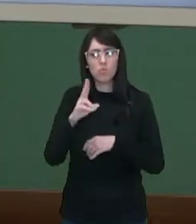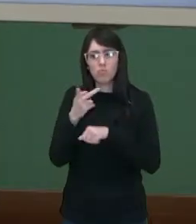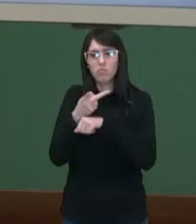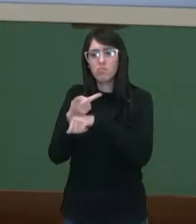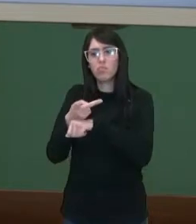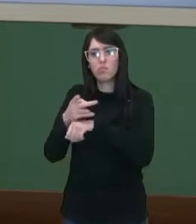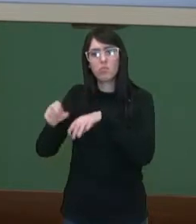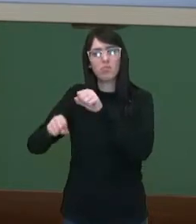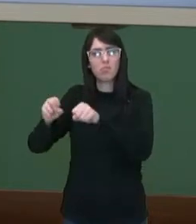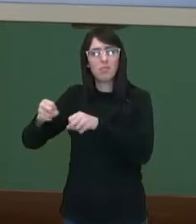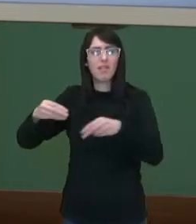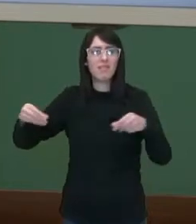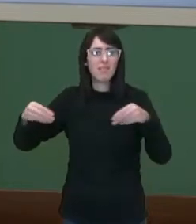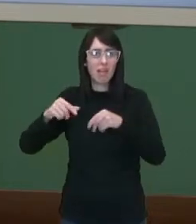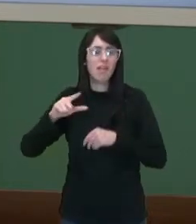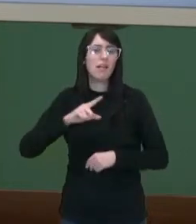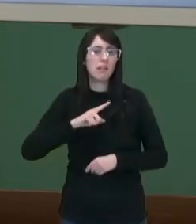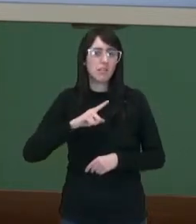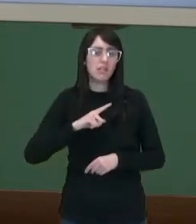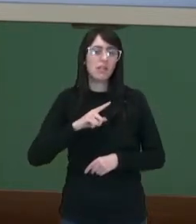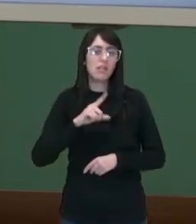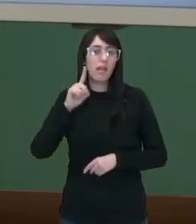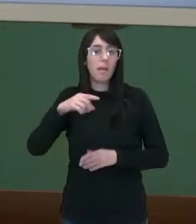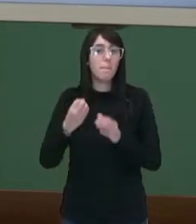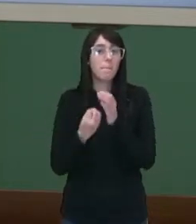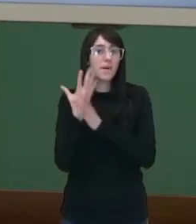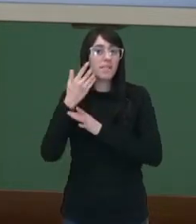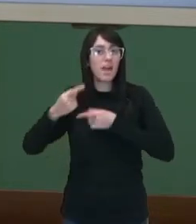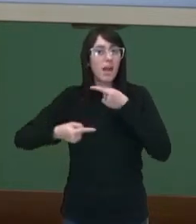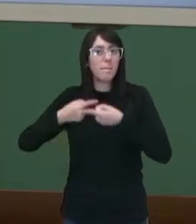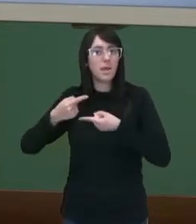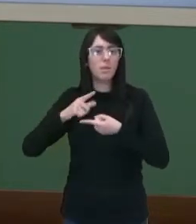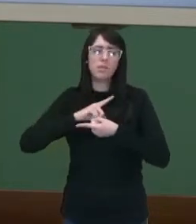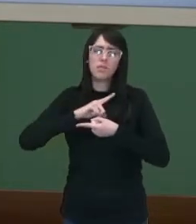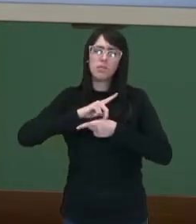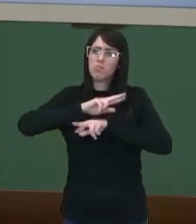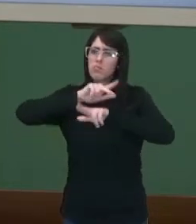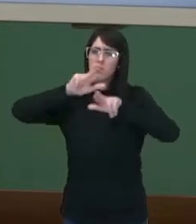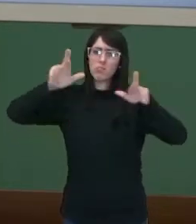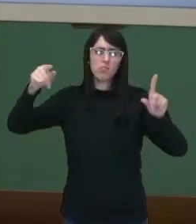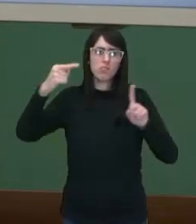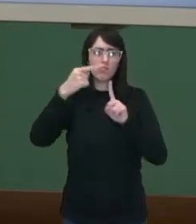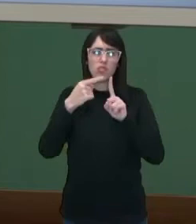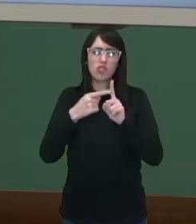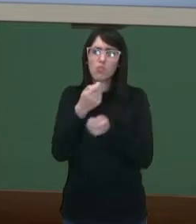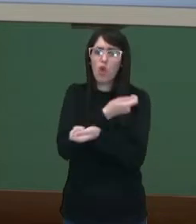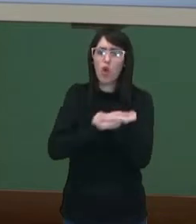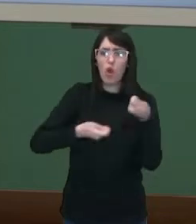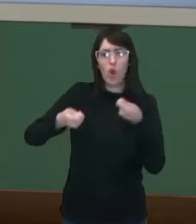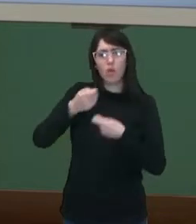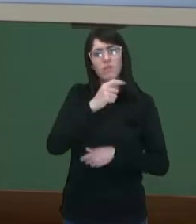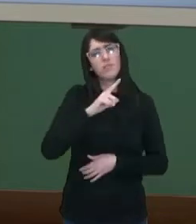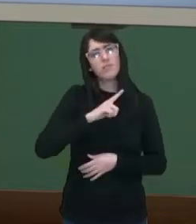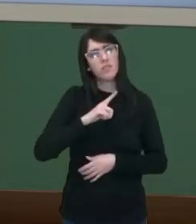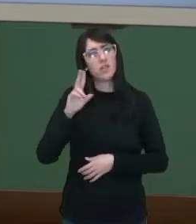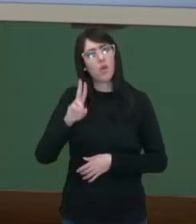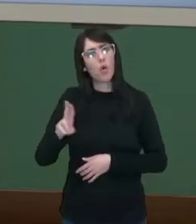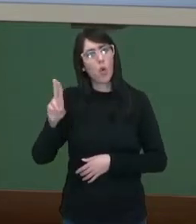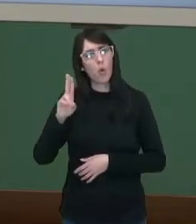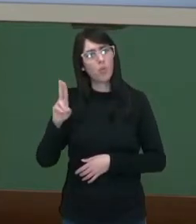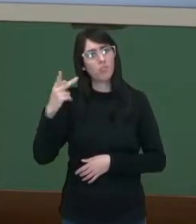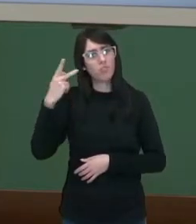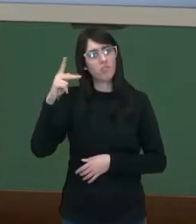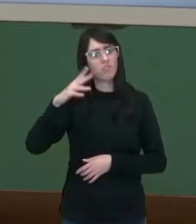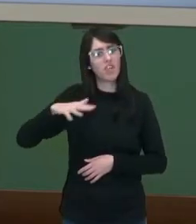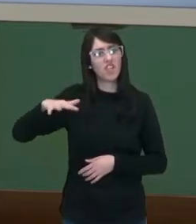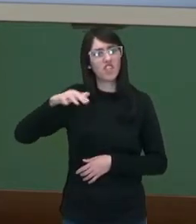da atividade de mineração e que vão ser matéria-prima para diferentes atividades econômicas realizadas na